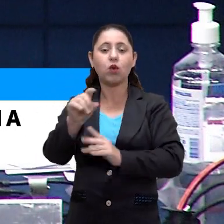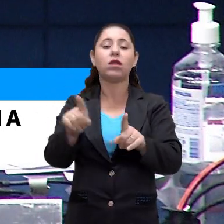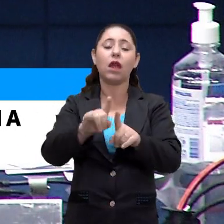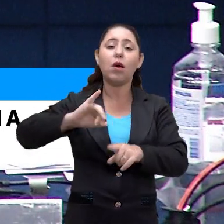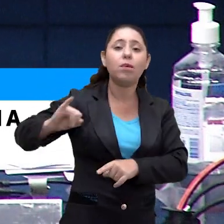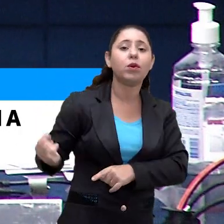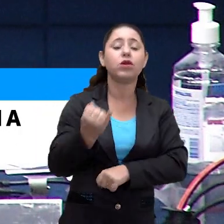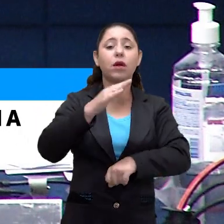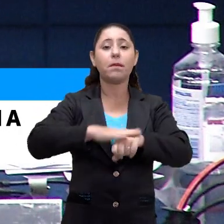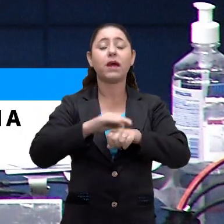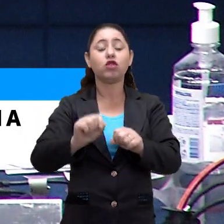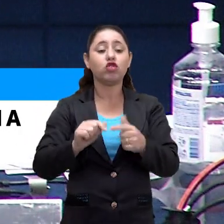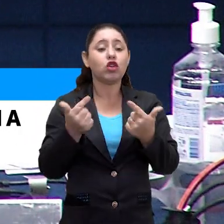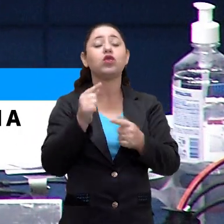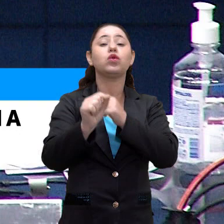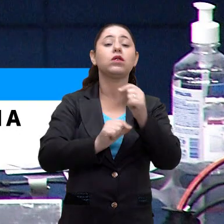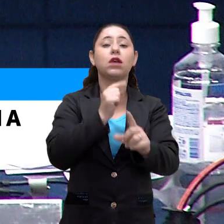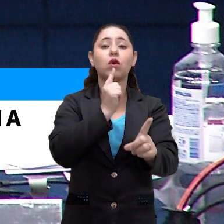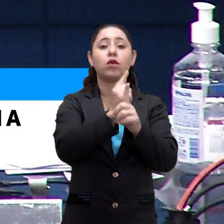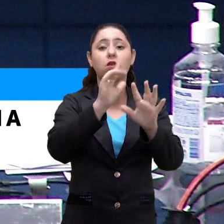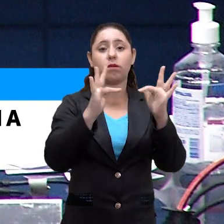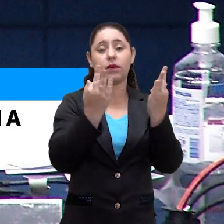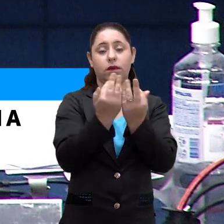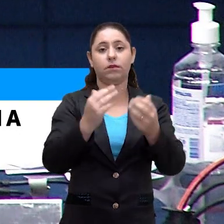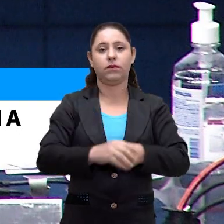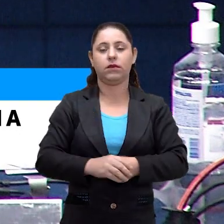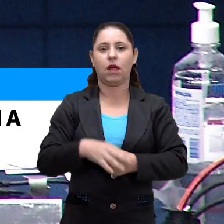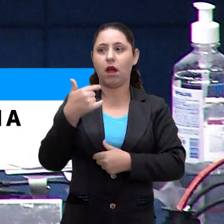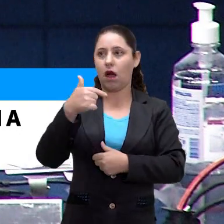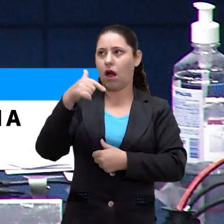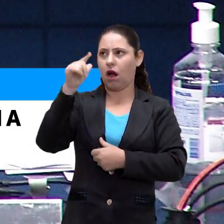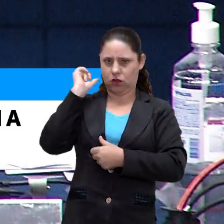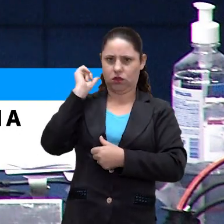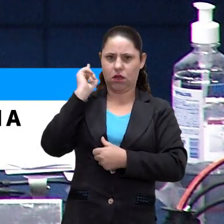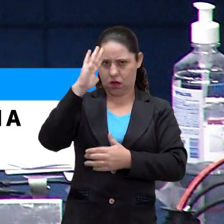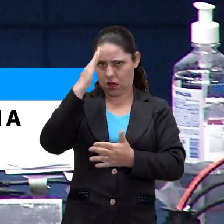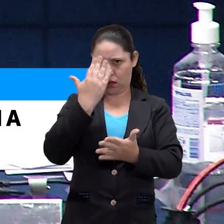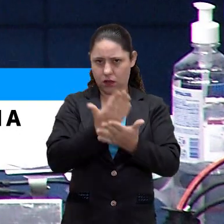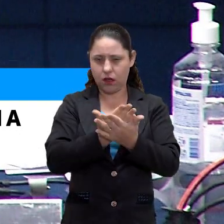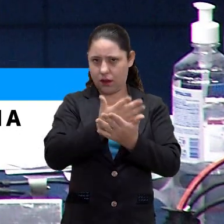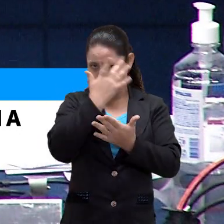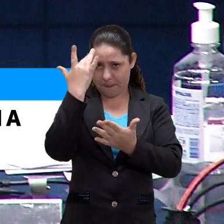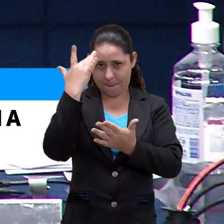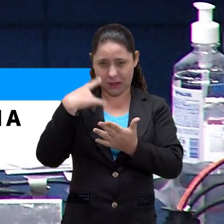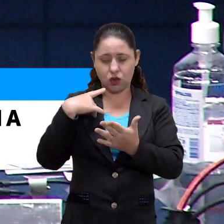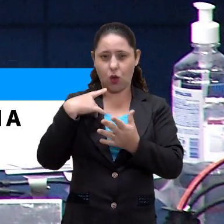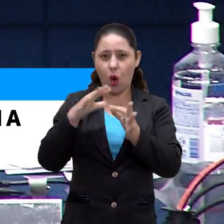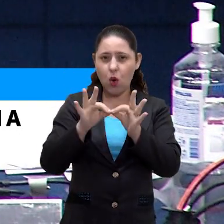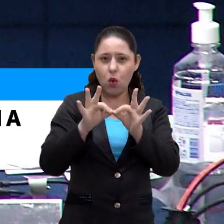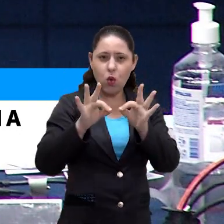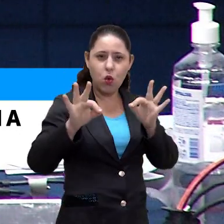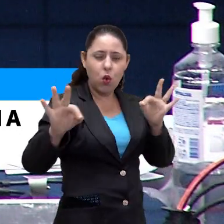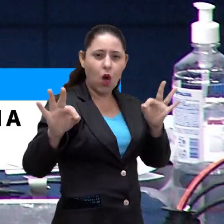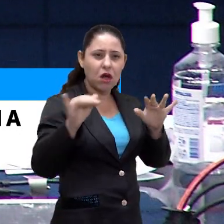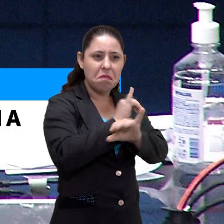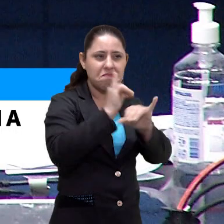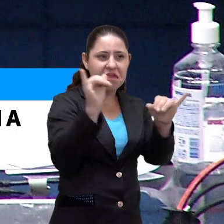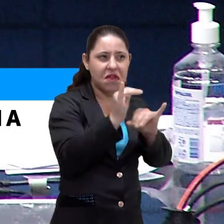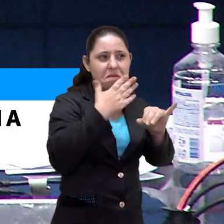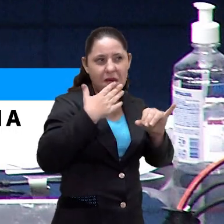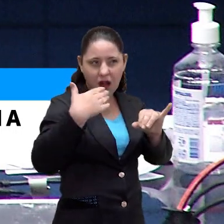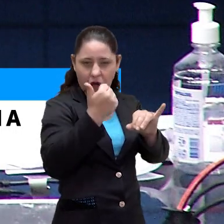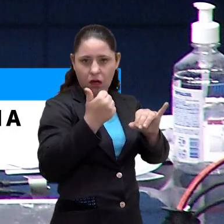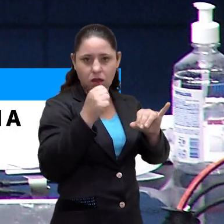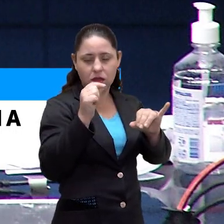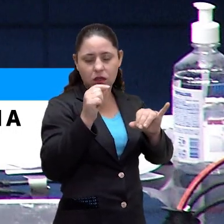abrigos, a fim de que tenham mais oportunidade e chance de encontrar uma família. Se antes se acreditava que manter essas pessoas